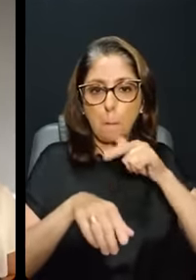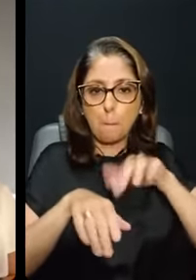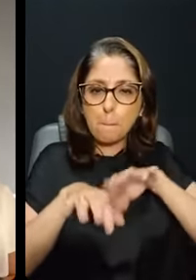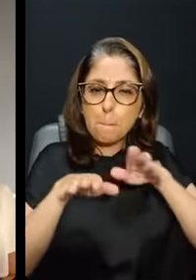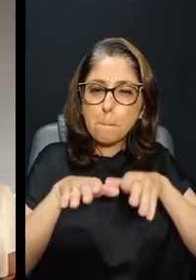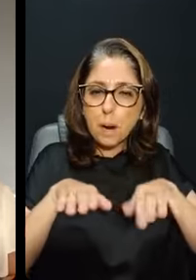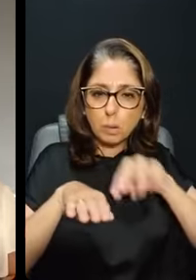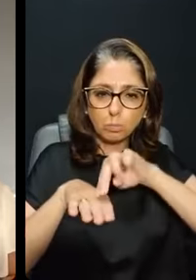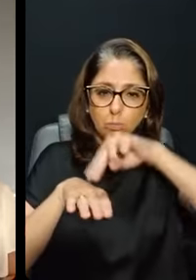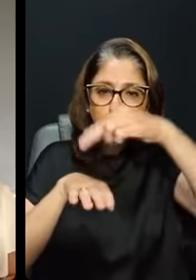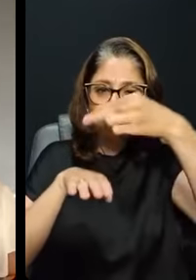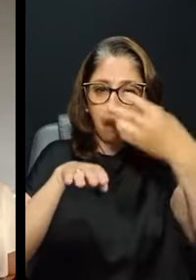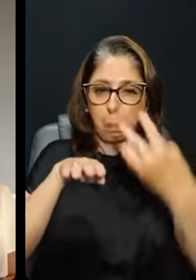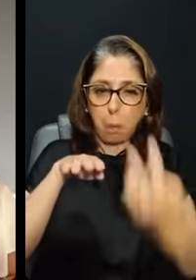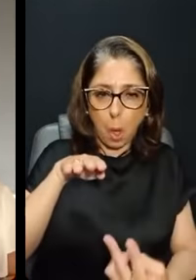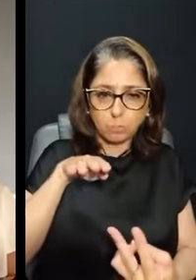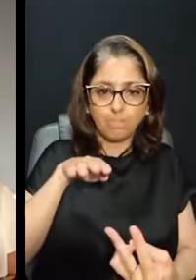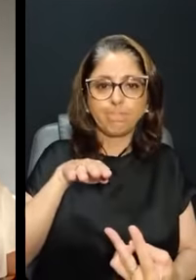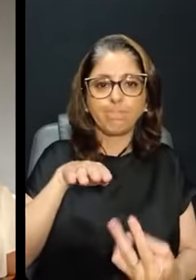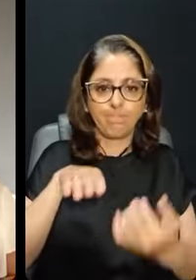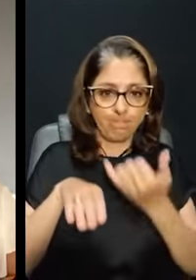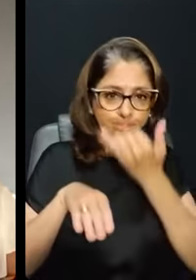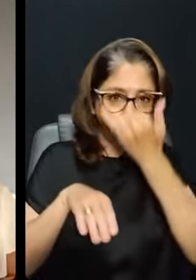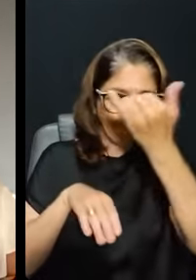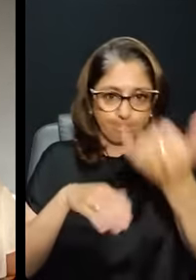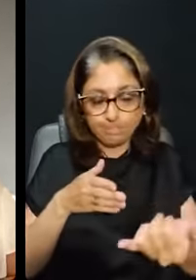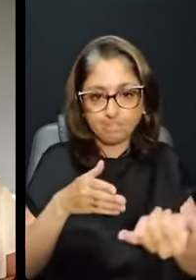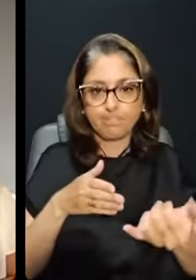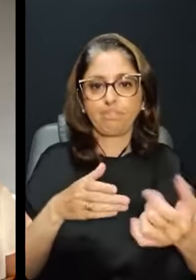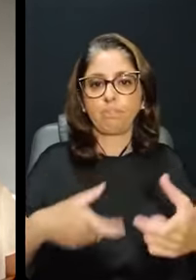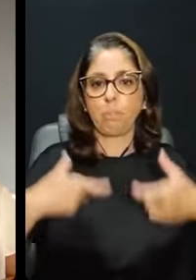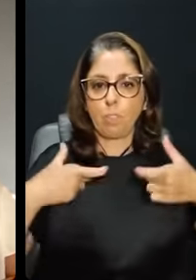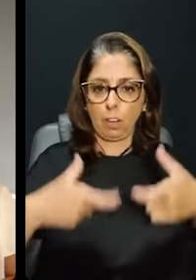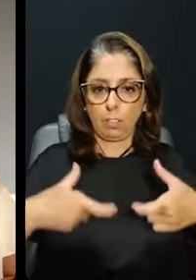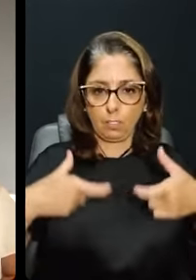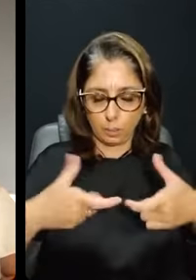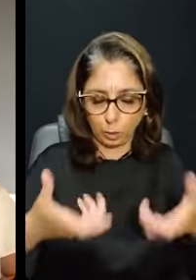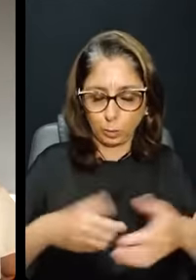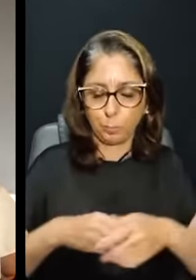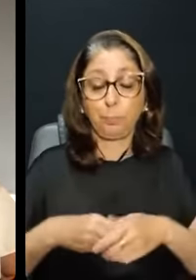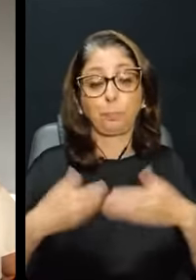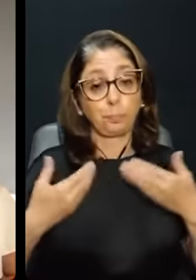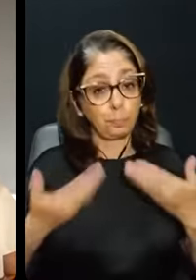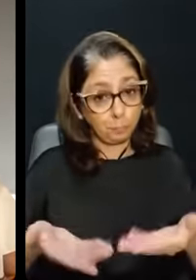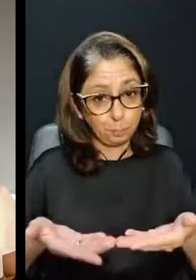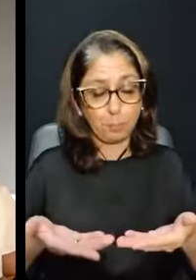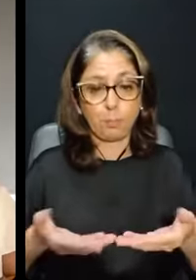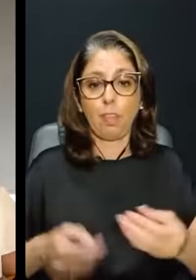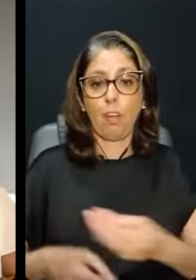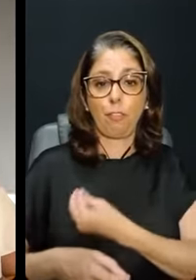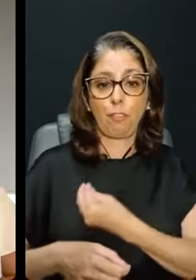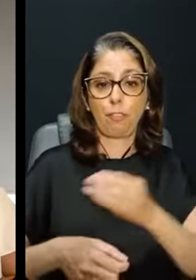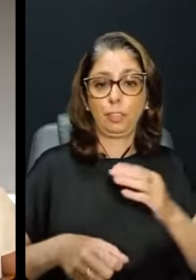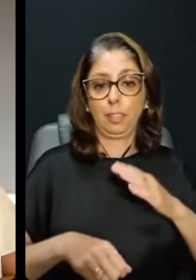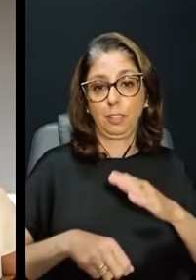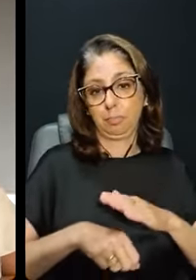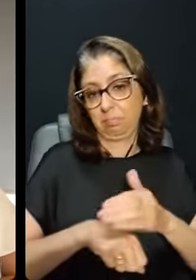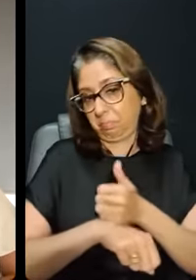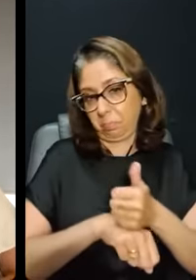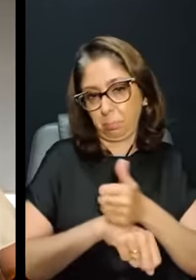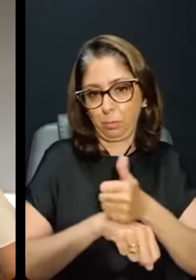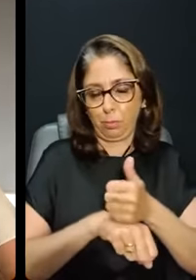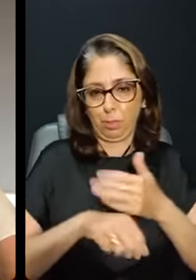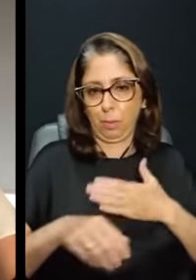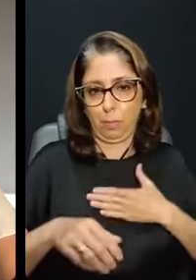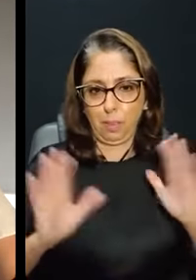sentido. E eu comecei a perceber que eu poderia direcionar a minha carreira para essa área, né?